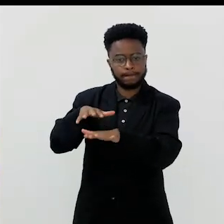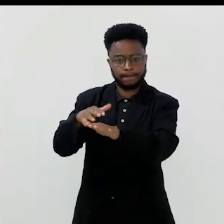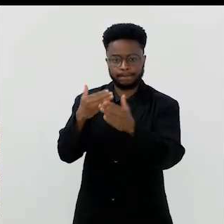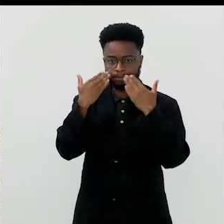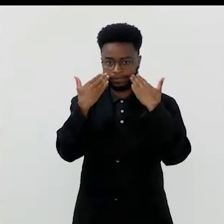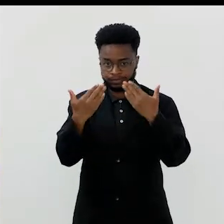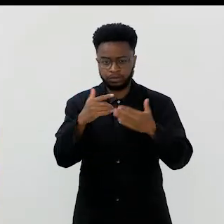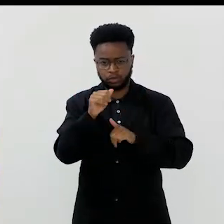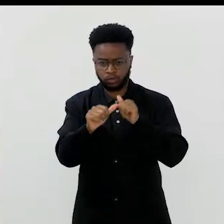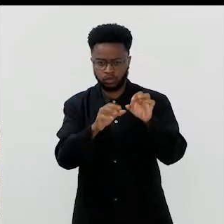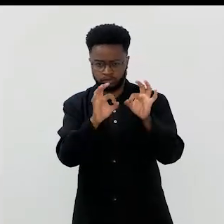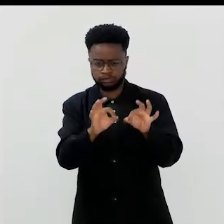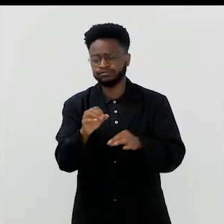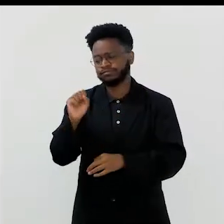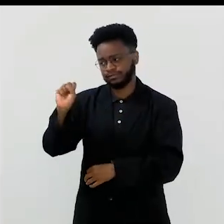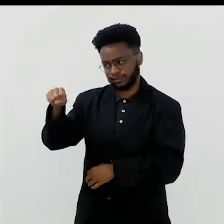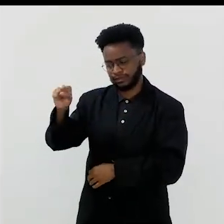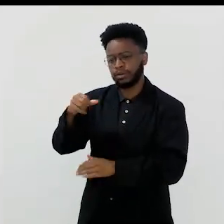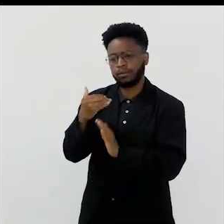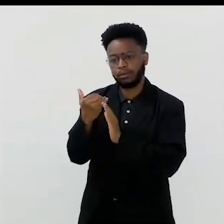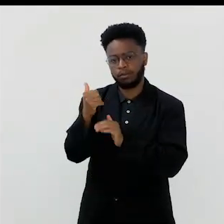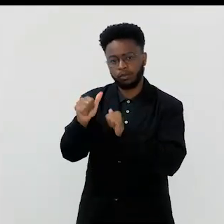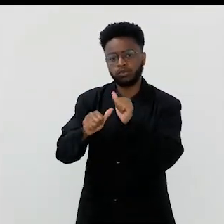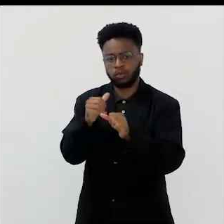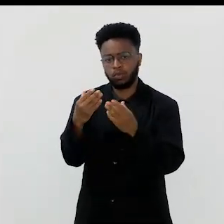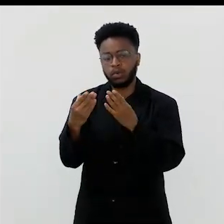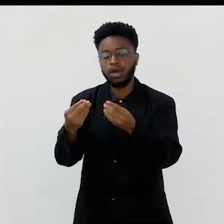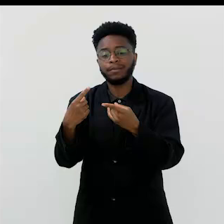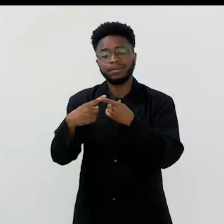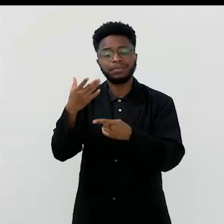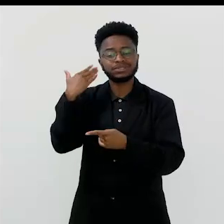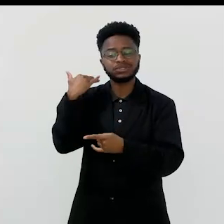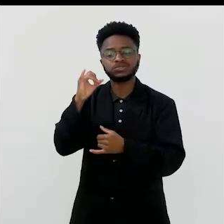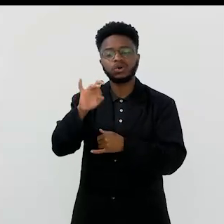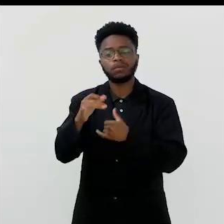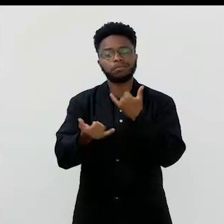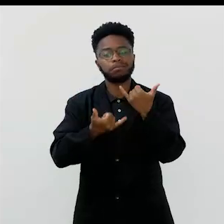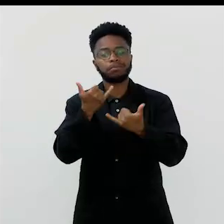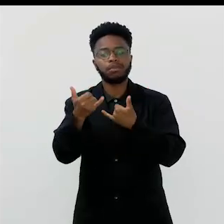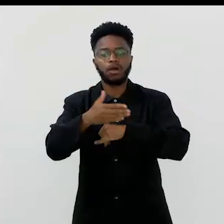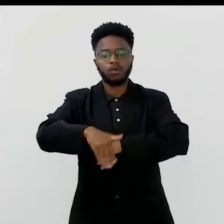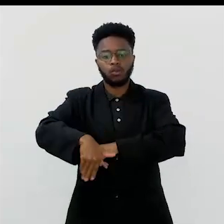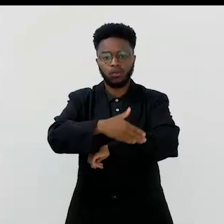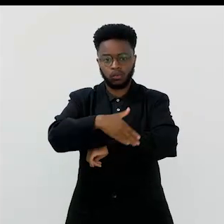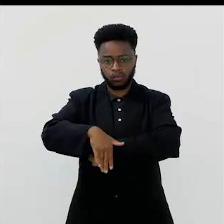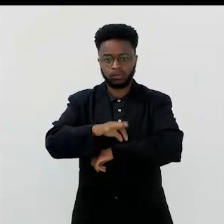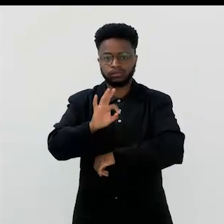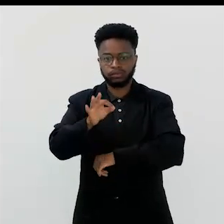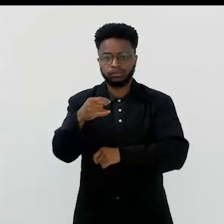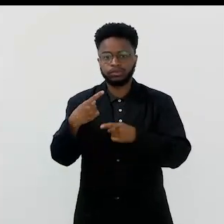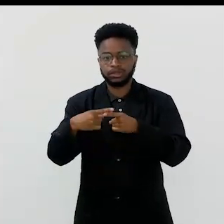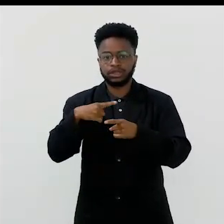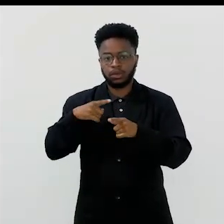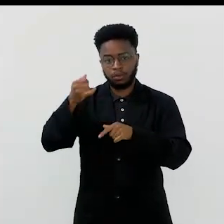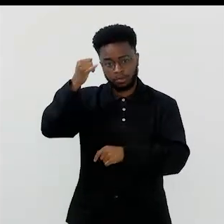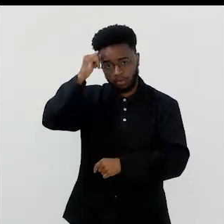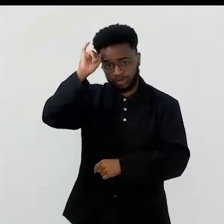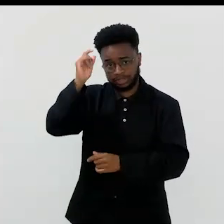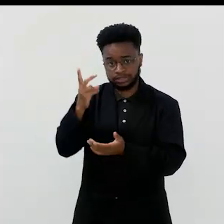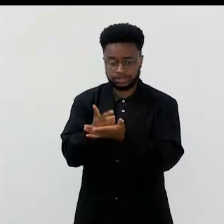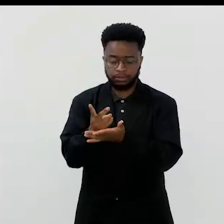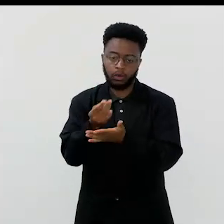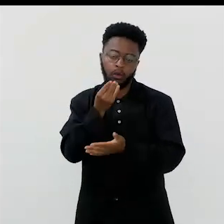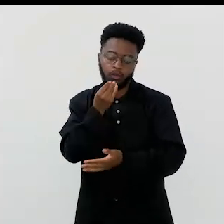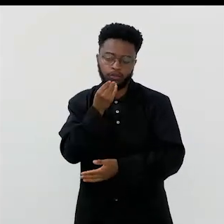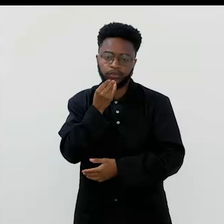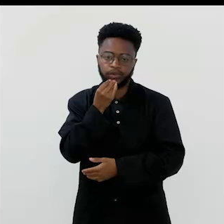né? Mudou muito, né? Mudou bastante. Antigamente era uma brincadeira de rua, né? Tinha o boi, né?